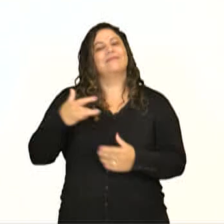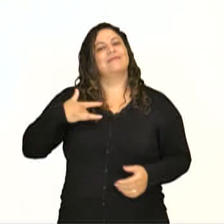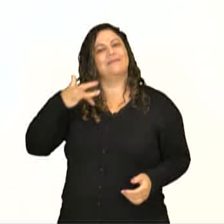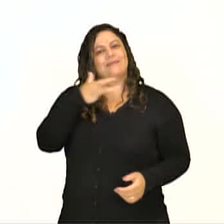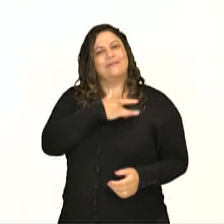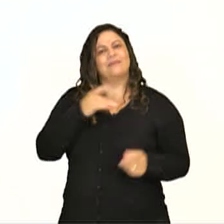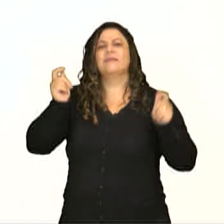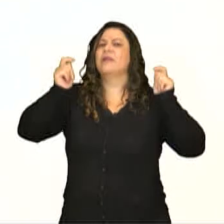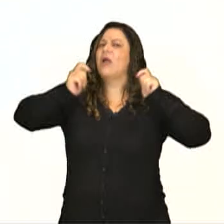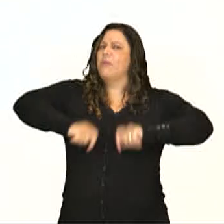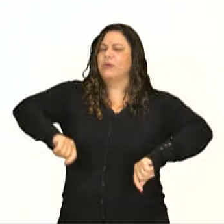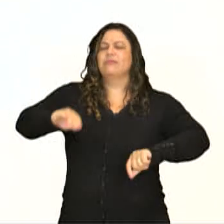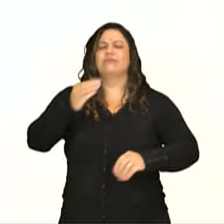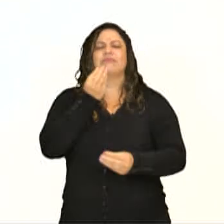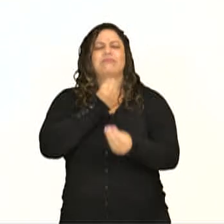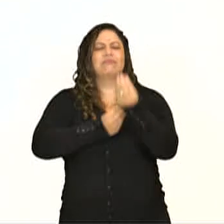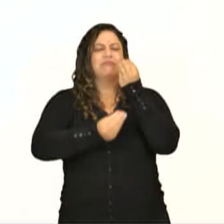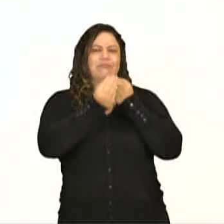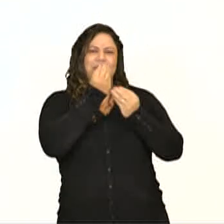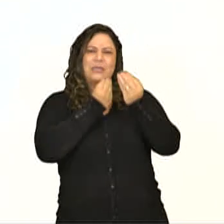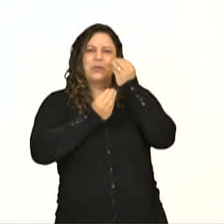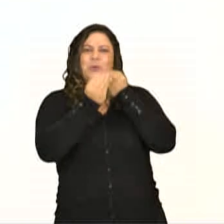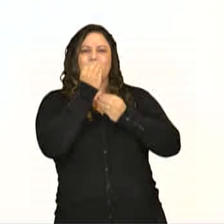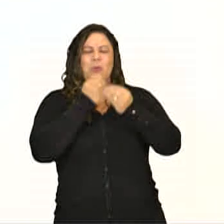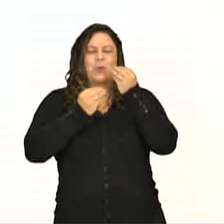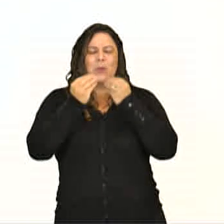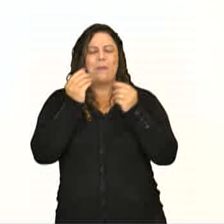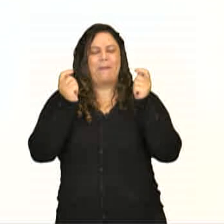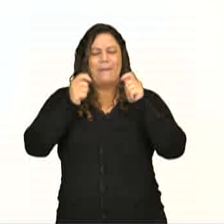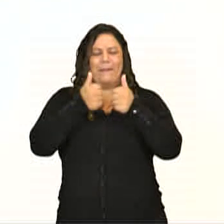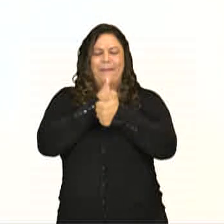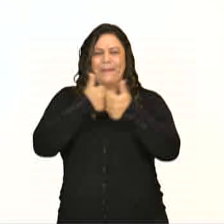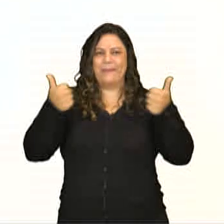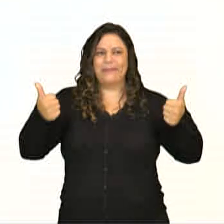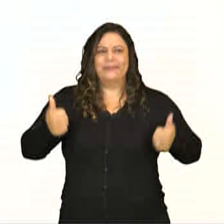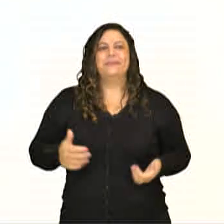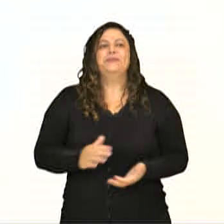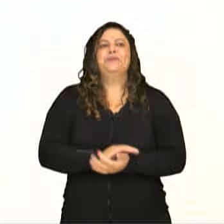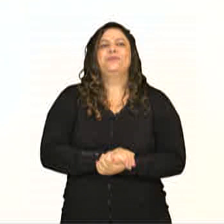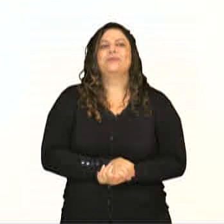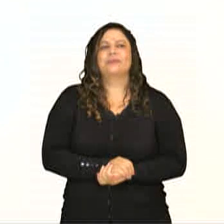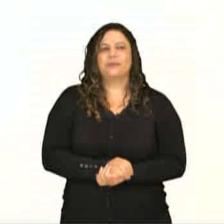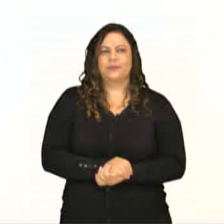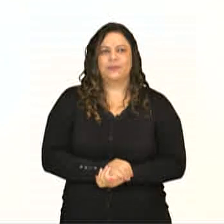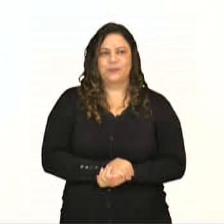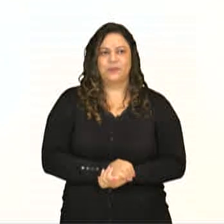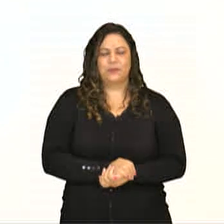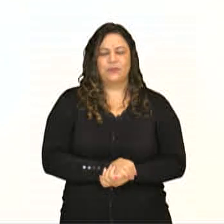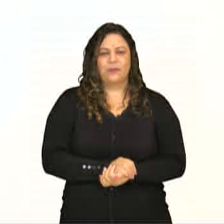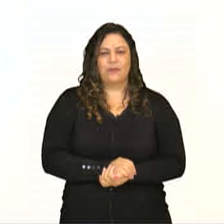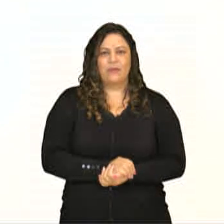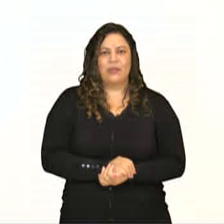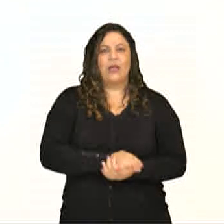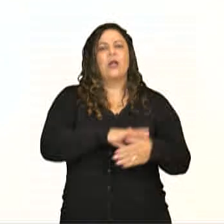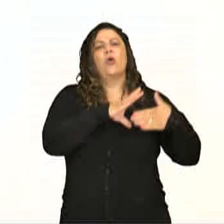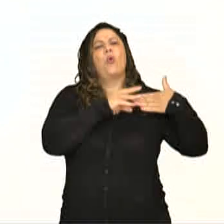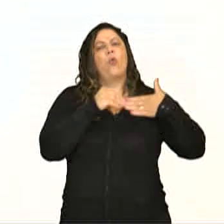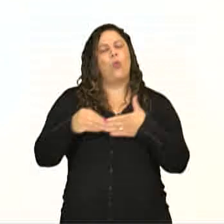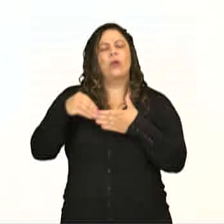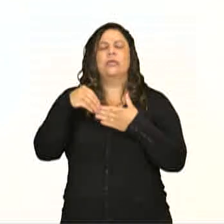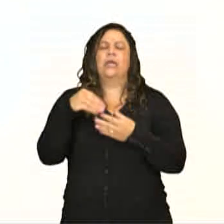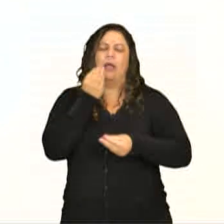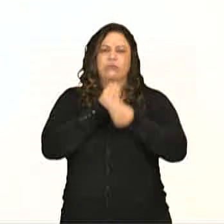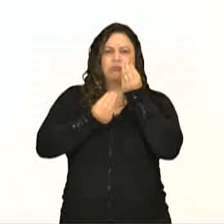deles tranquilamente que você vai estar bem nutrido. Segundo o Guia Alimentar para a População Brasileira,